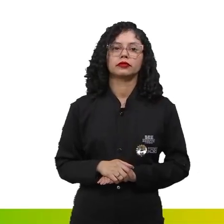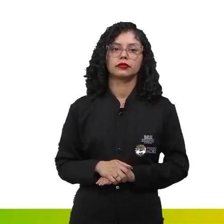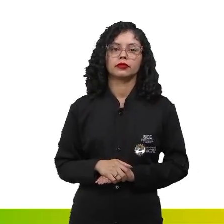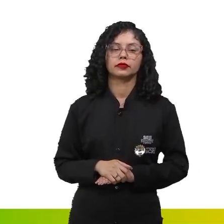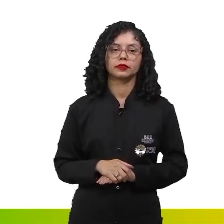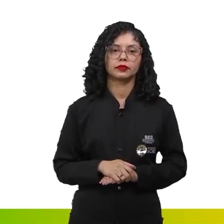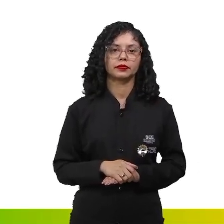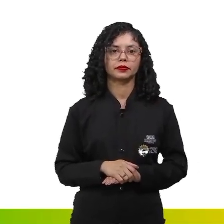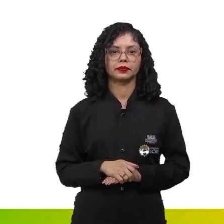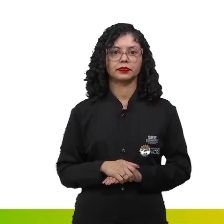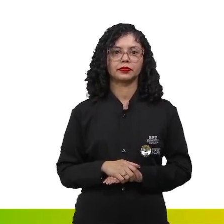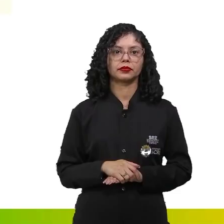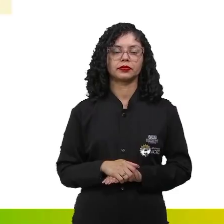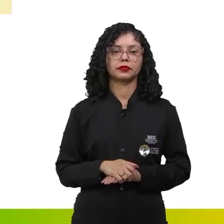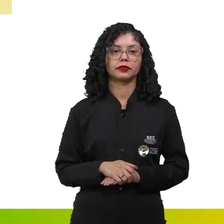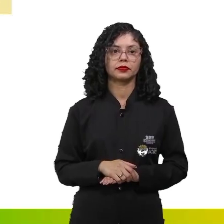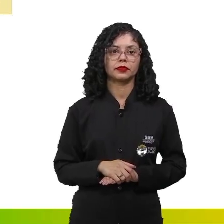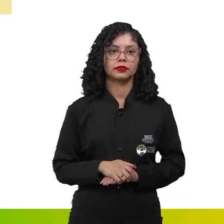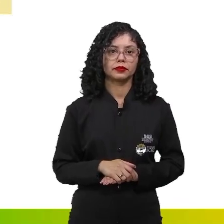ó.